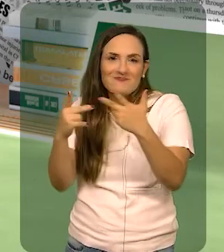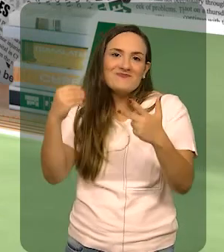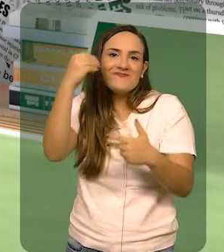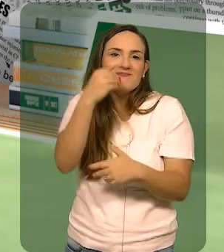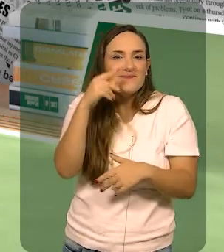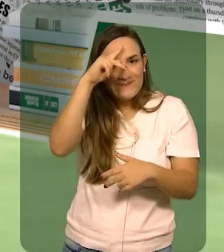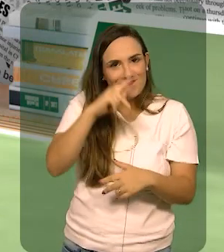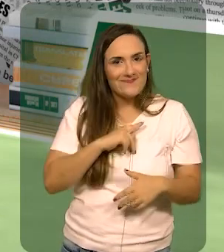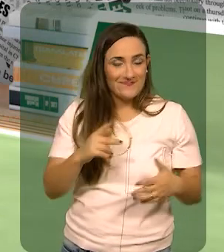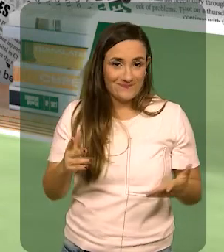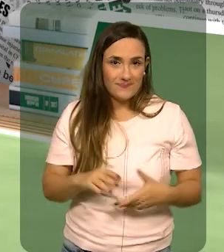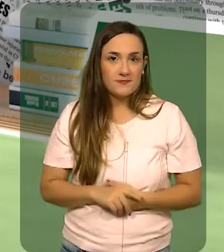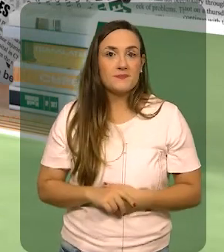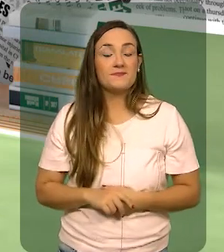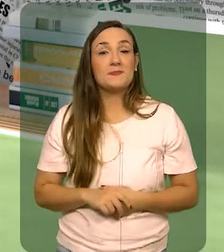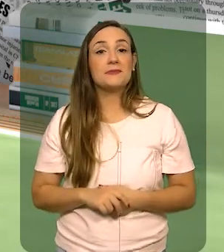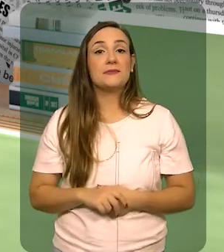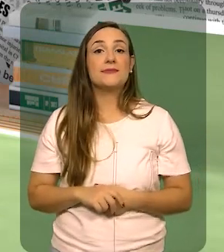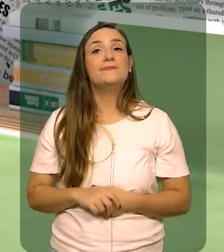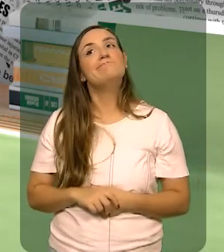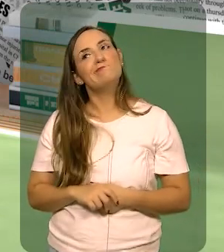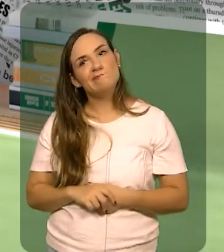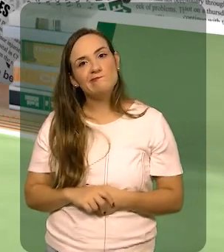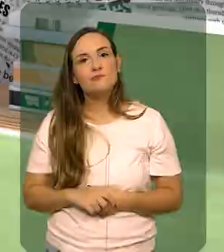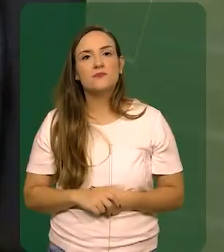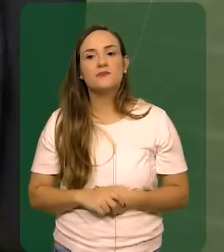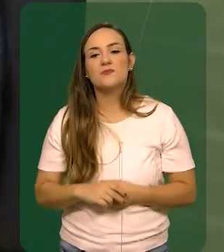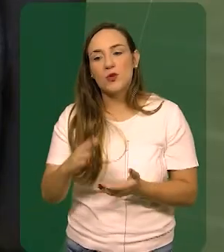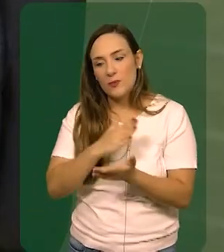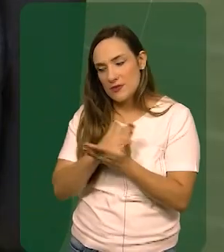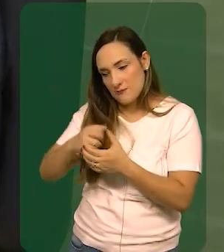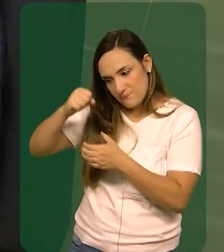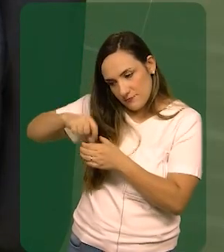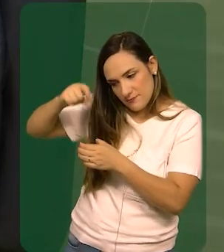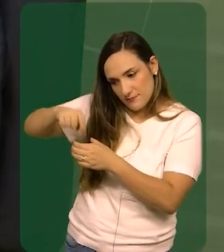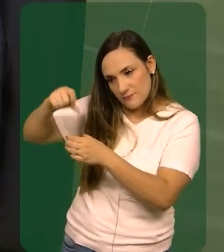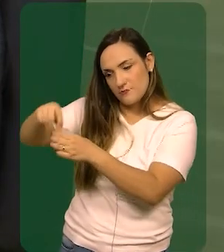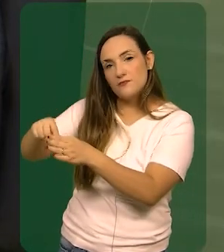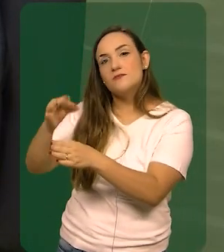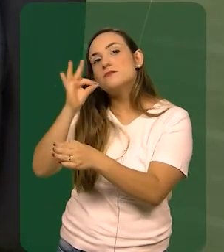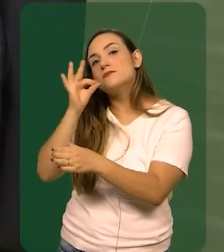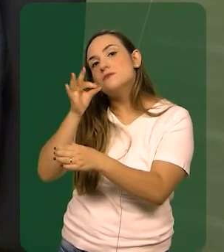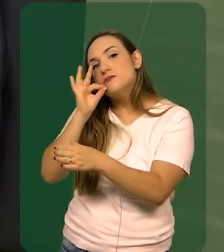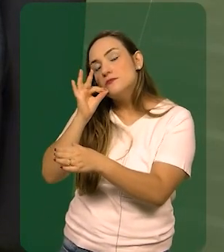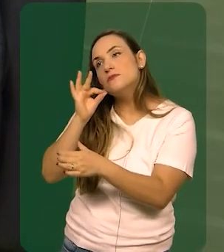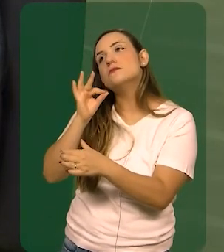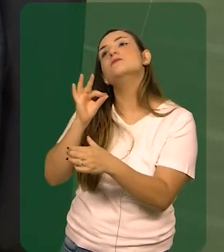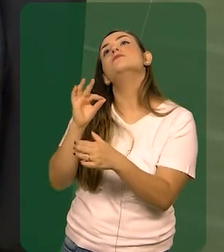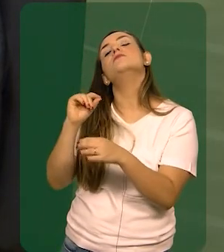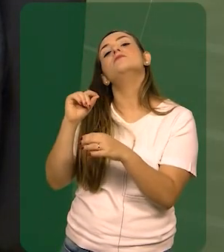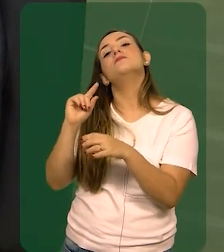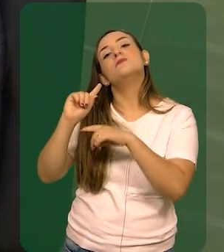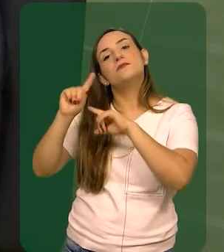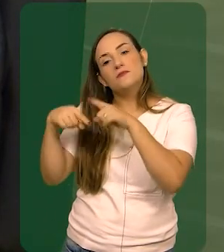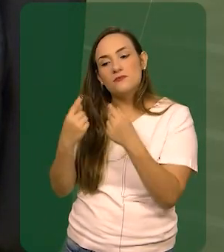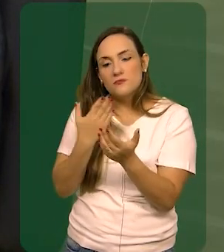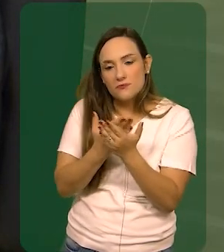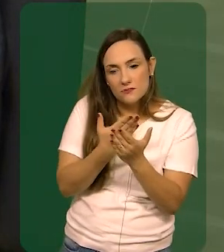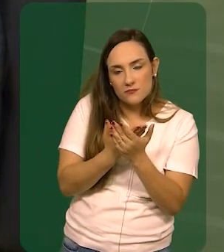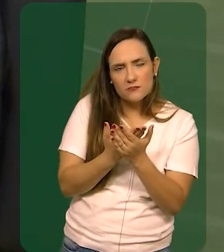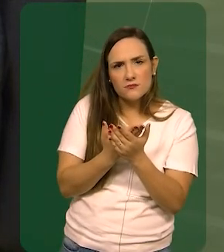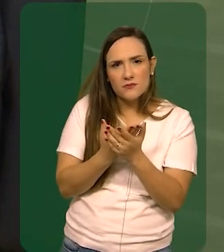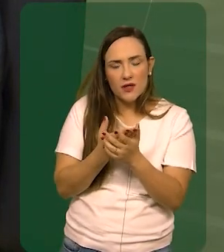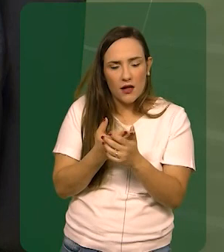bem no começo da realidade de vida. Aí comecei a plantando café, né? Comecei a plantar café e ao mesmo